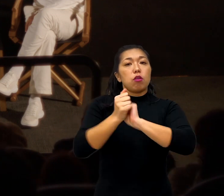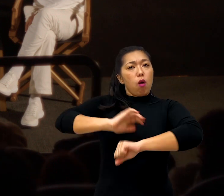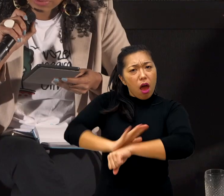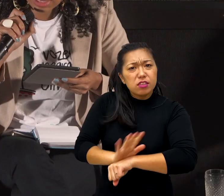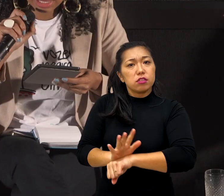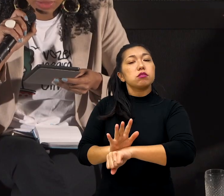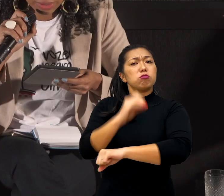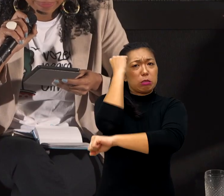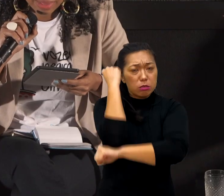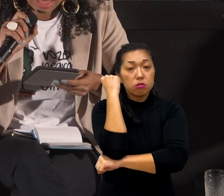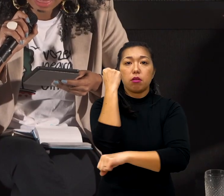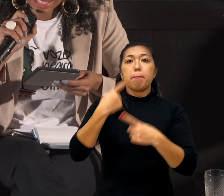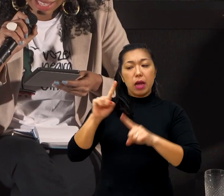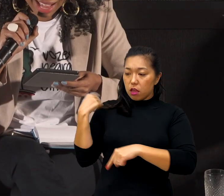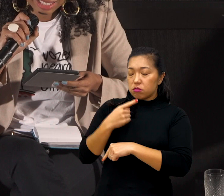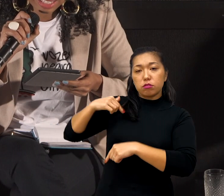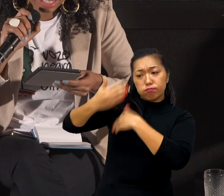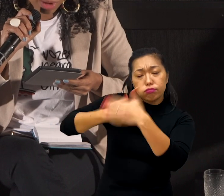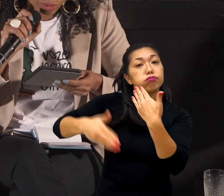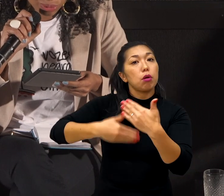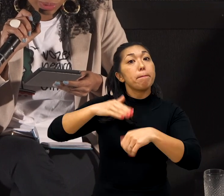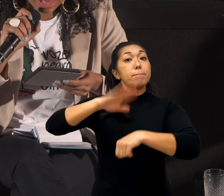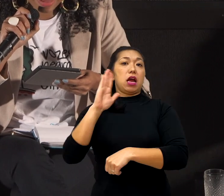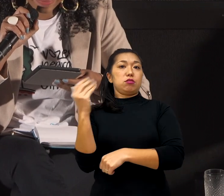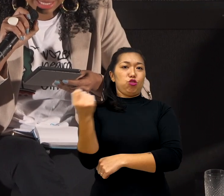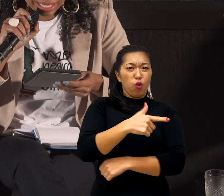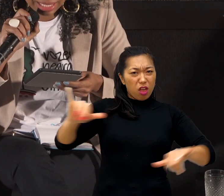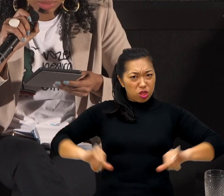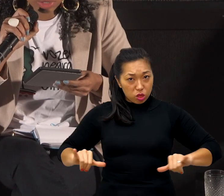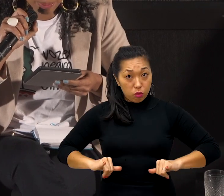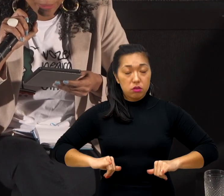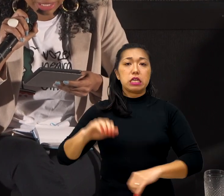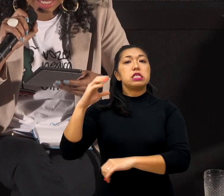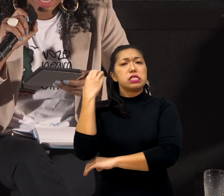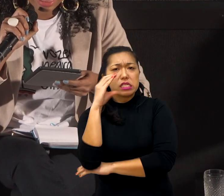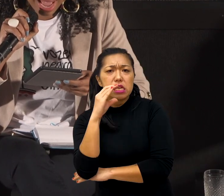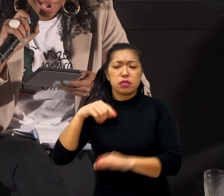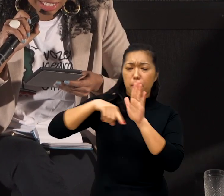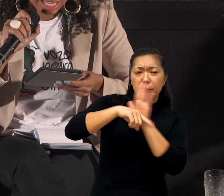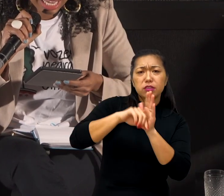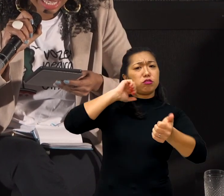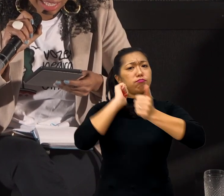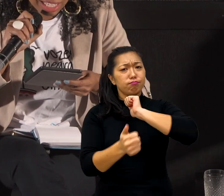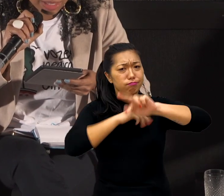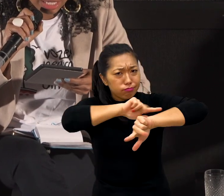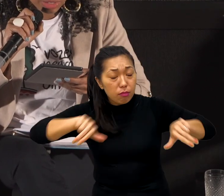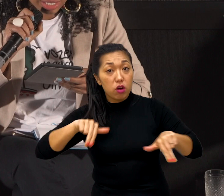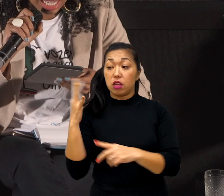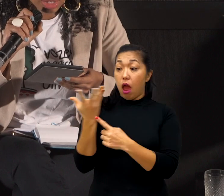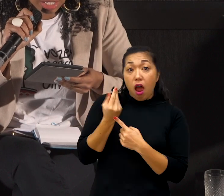construímos para muito além da dor. Nas ciências, na cultura, na pesquisa, no esporte, na arte e em